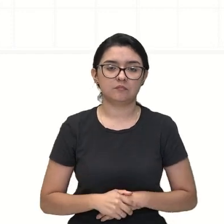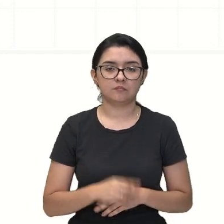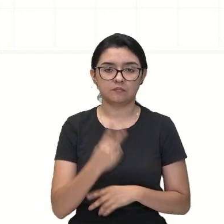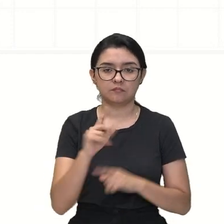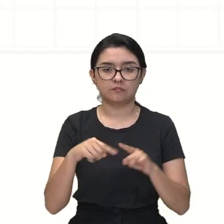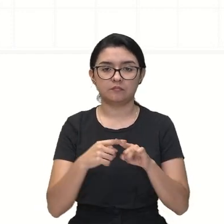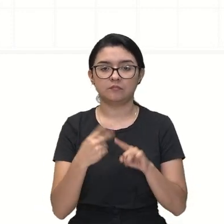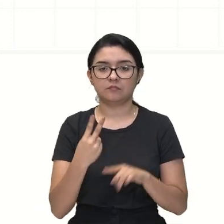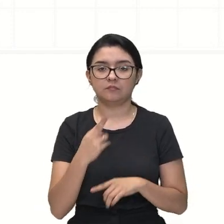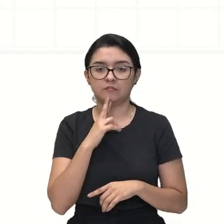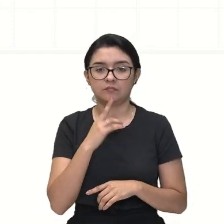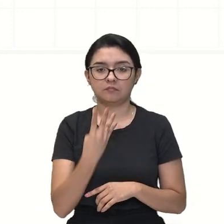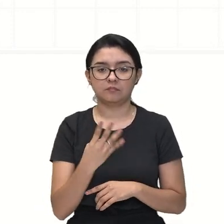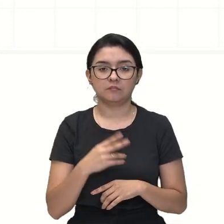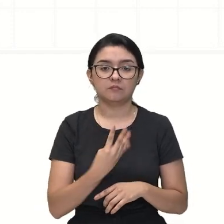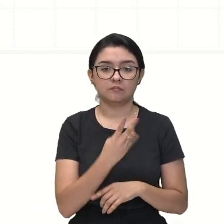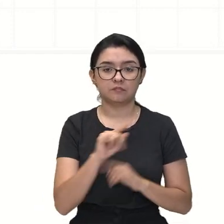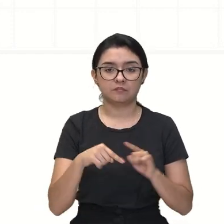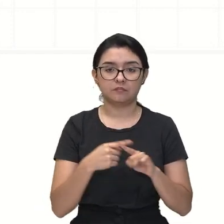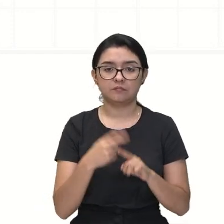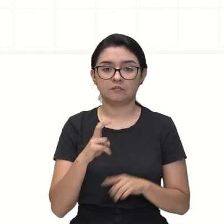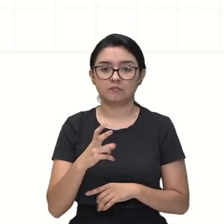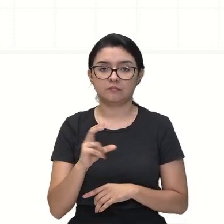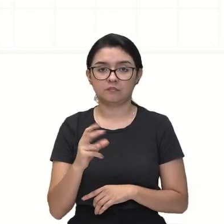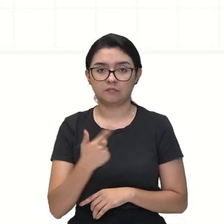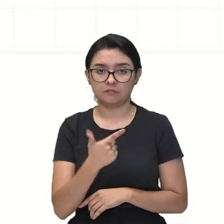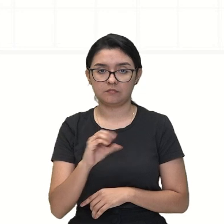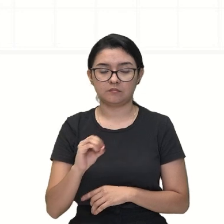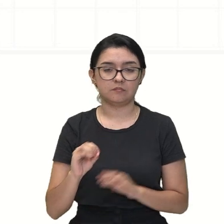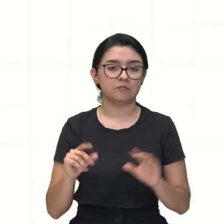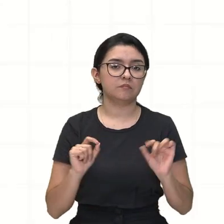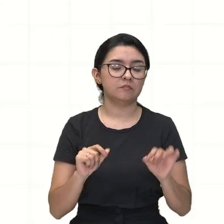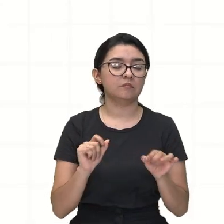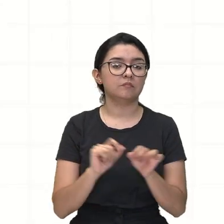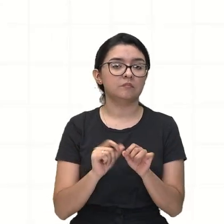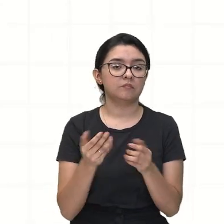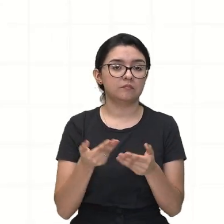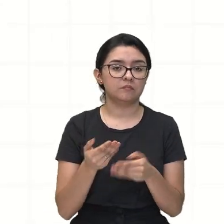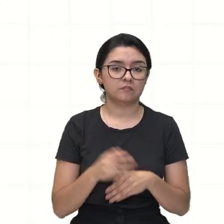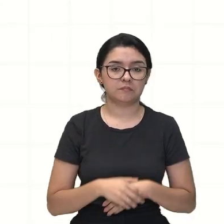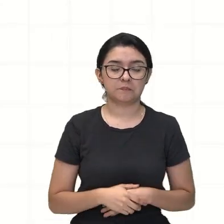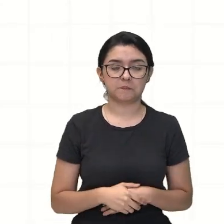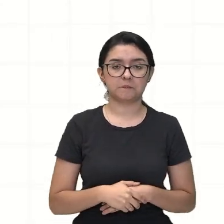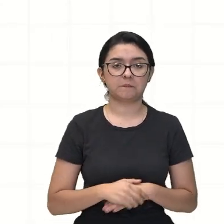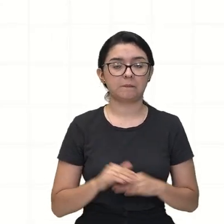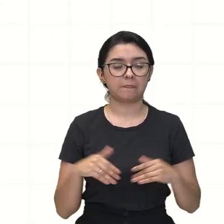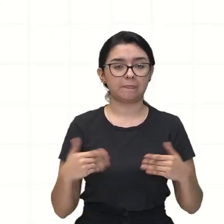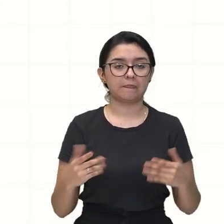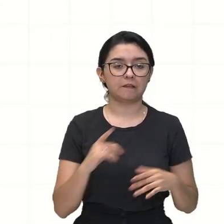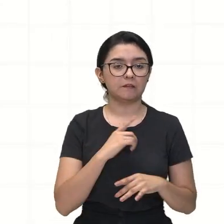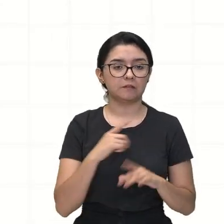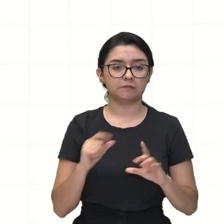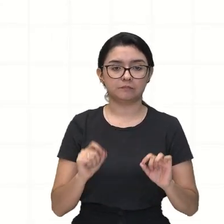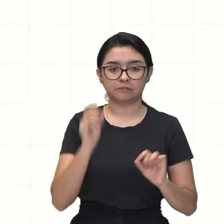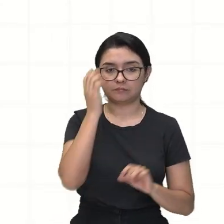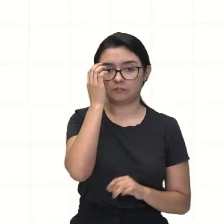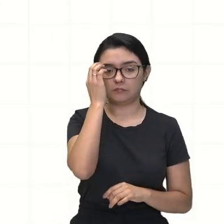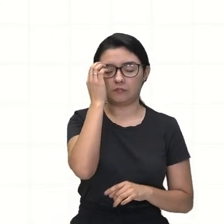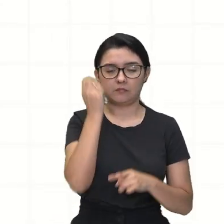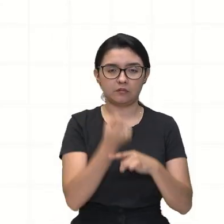2, 4, 4 vezes 5, 20. Então o que é que nós vamos fazer aqui? Nós vamos procurar aqui, né,